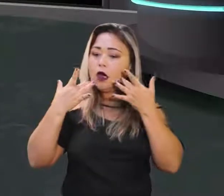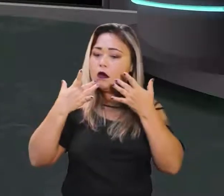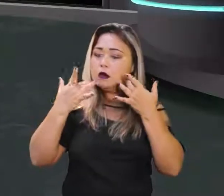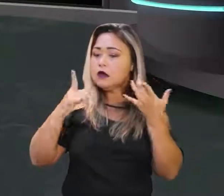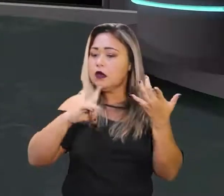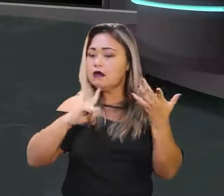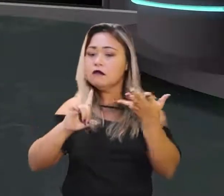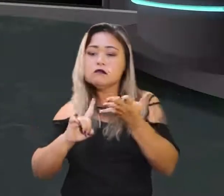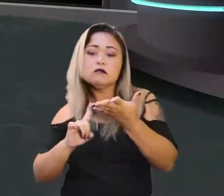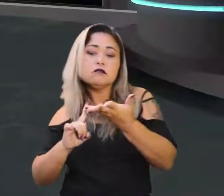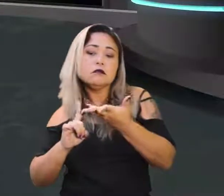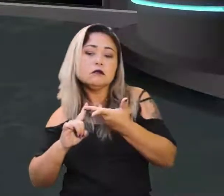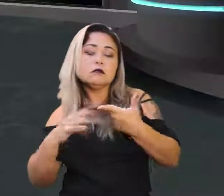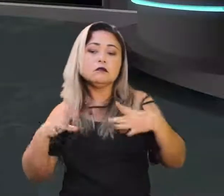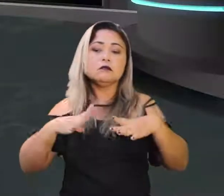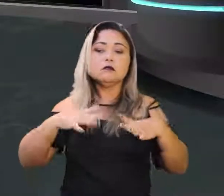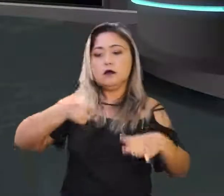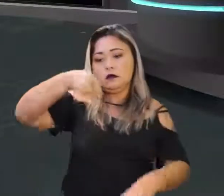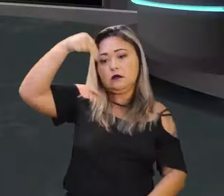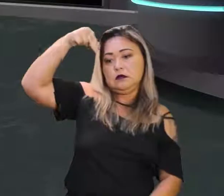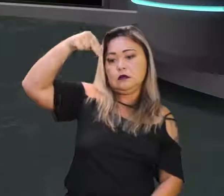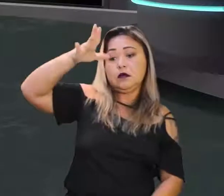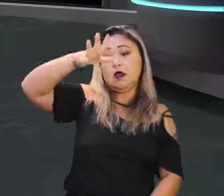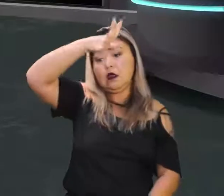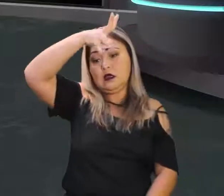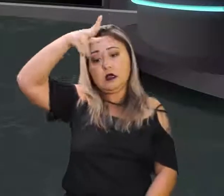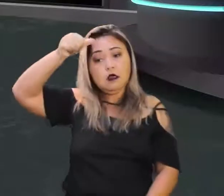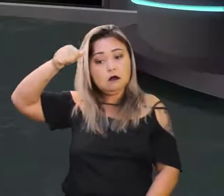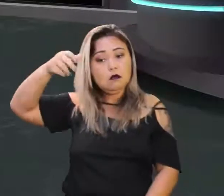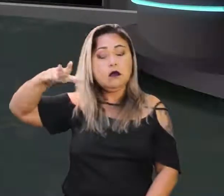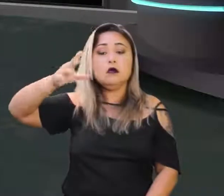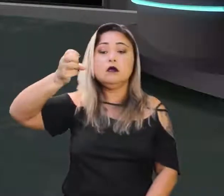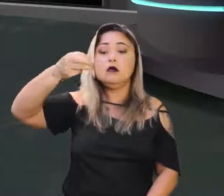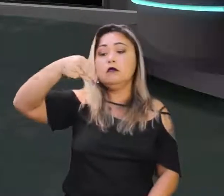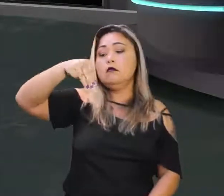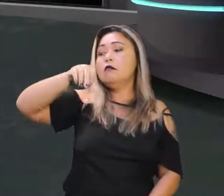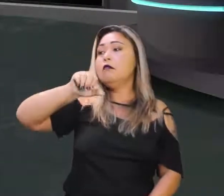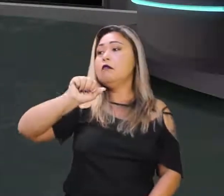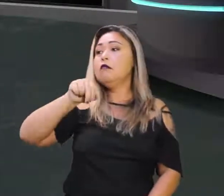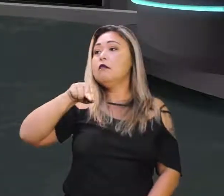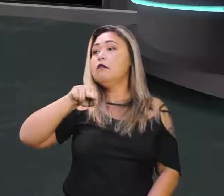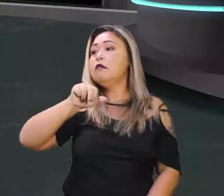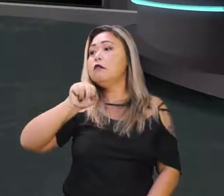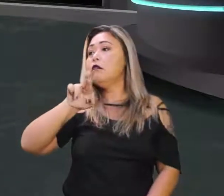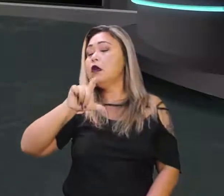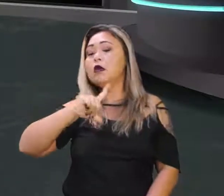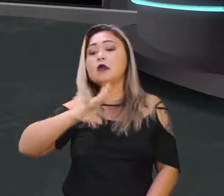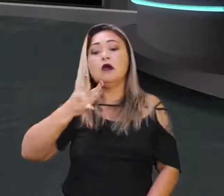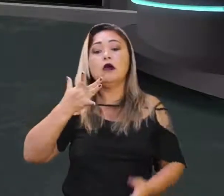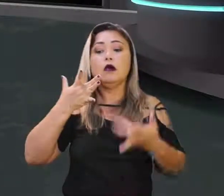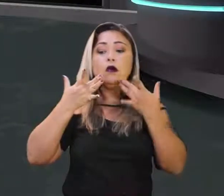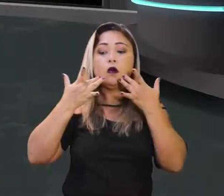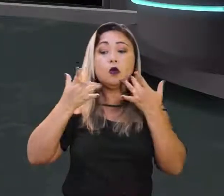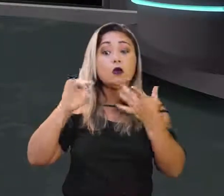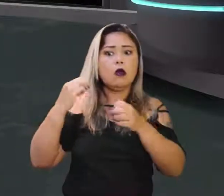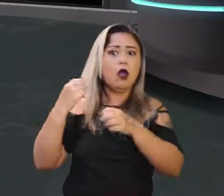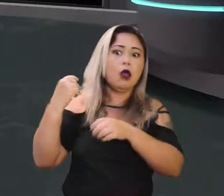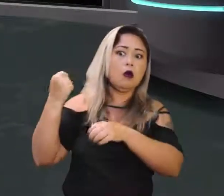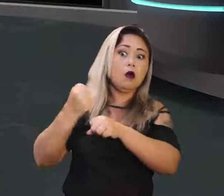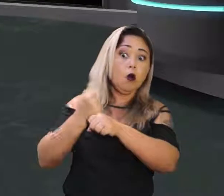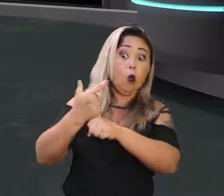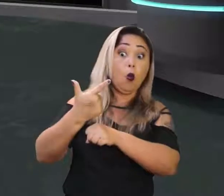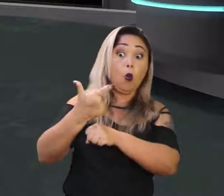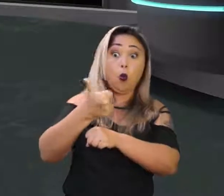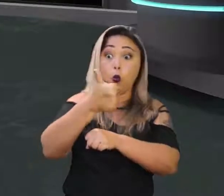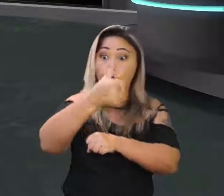em várias cidades aqui do norte, como em Manaus, né? Nós temos o Teatro Amazonas, tem mais de 100 anos. Temos